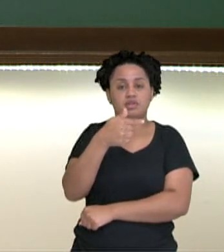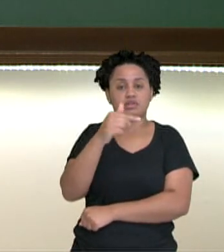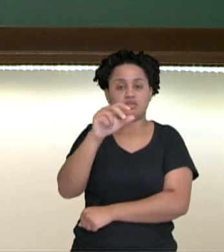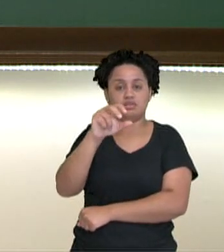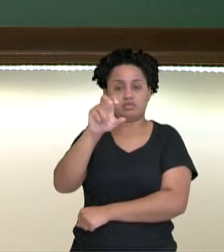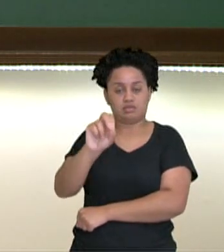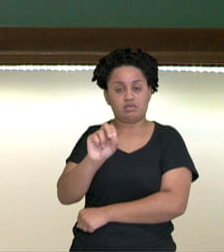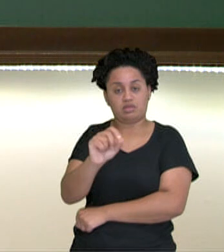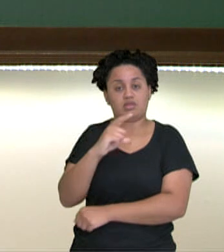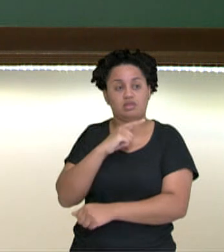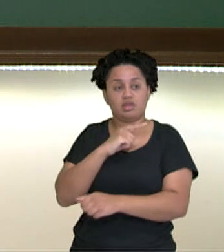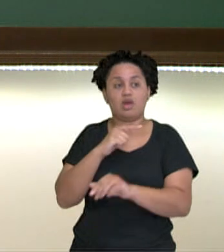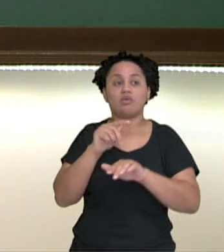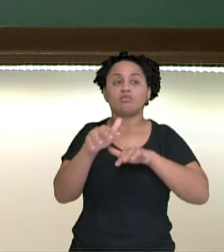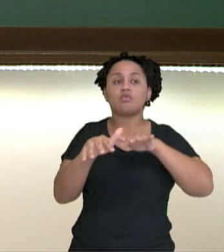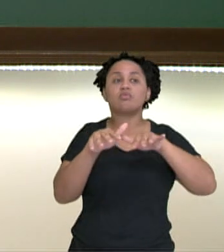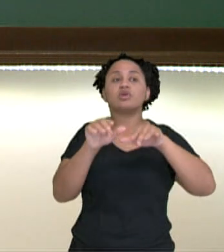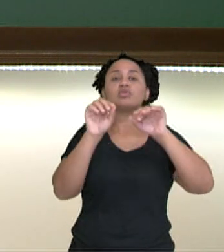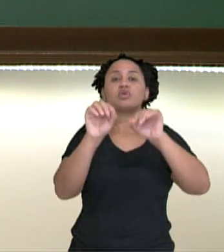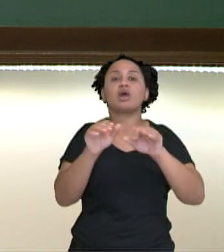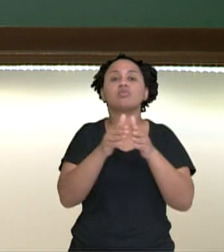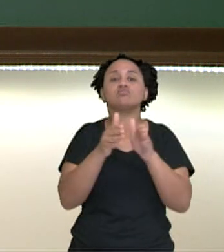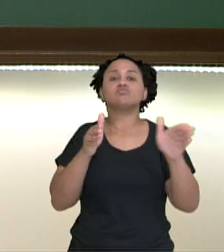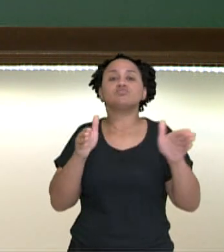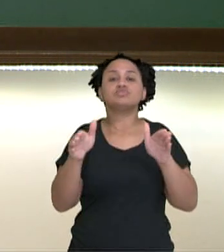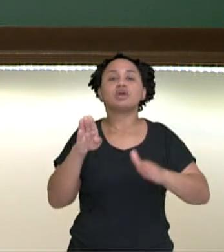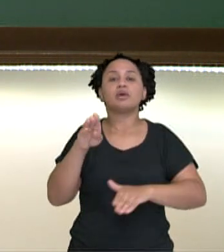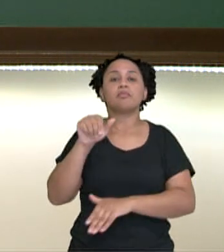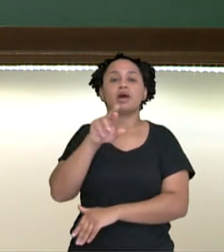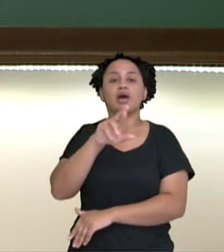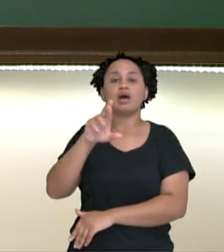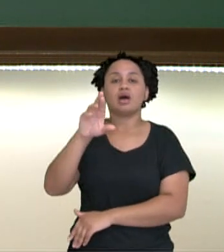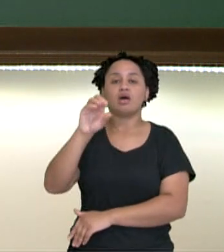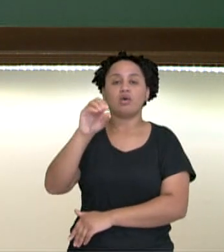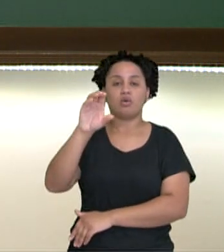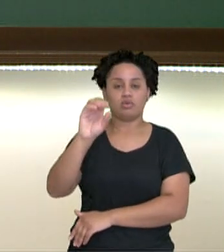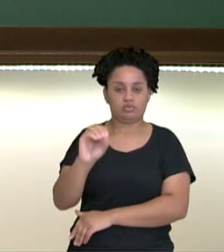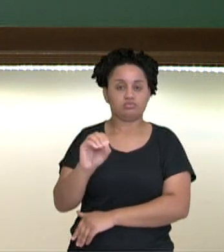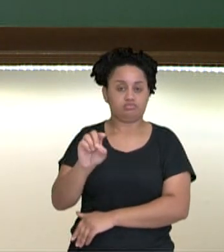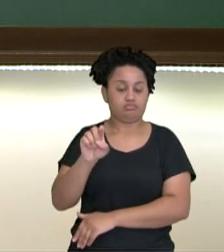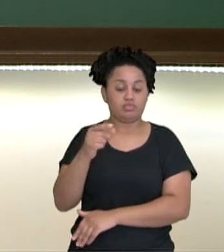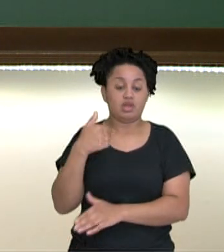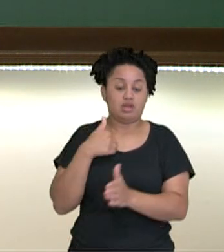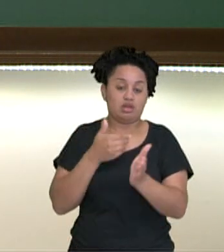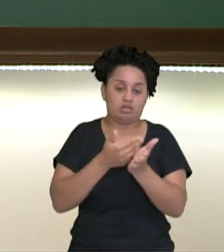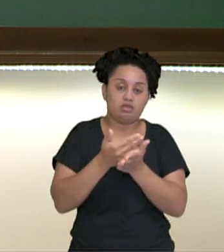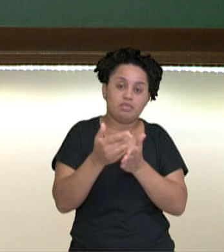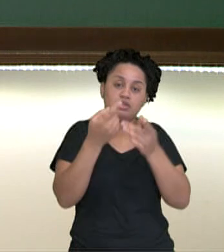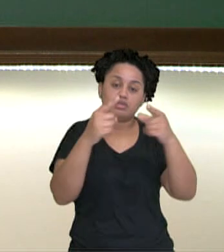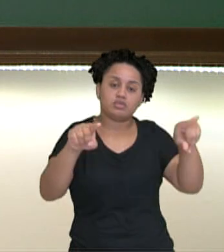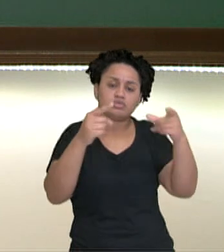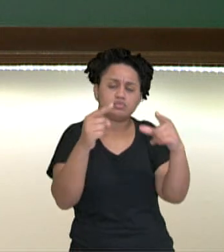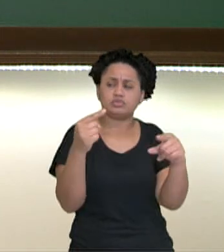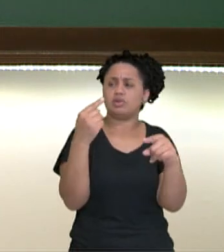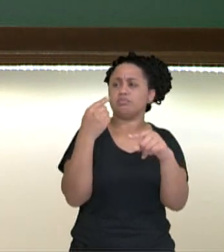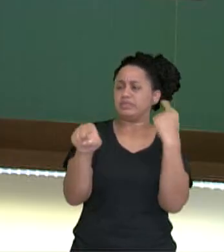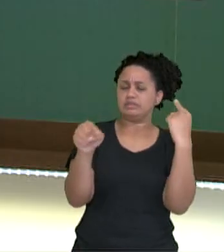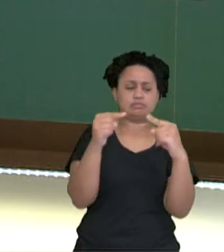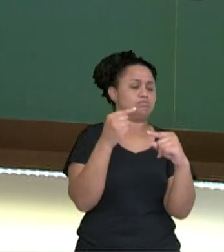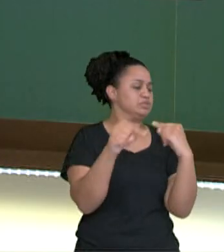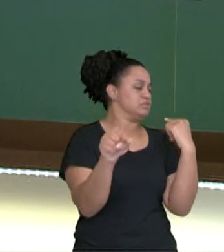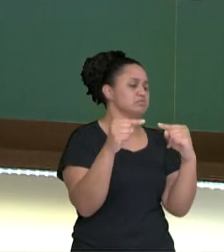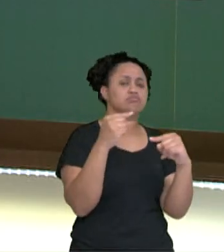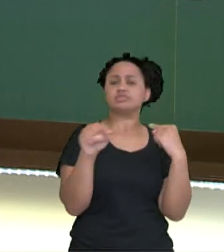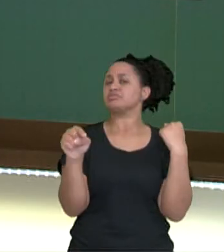surge um movimento chamado Barroco. E é ali que os músicos entram em contradição. Porque